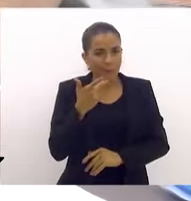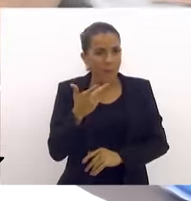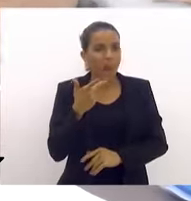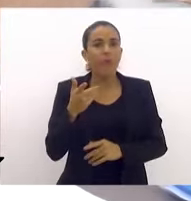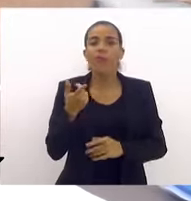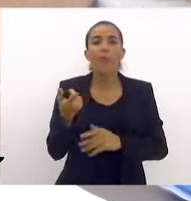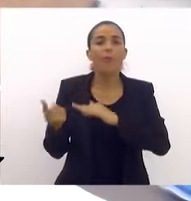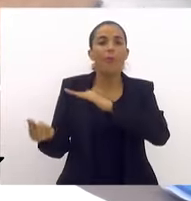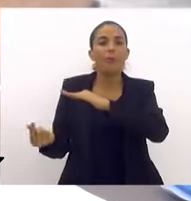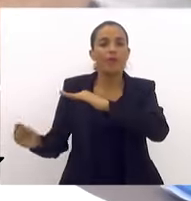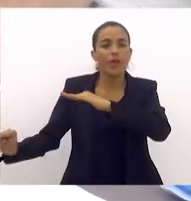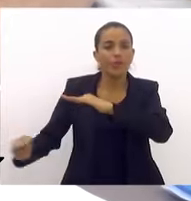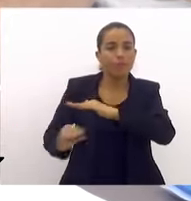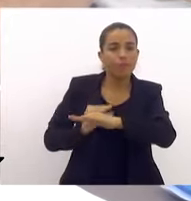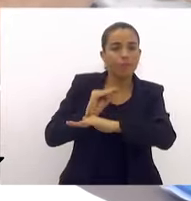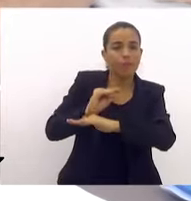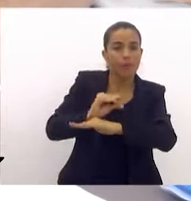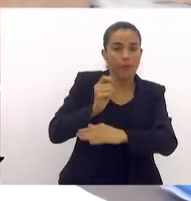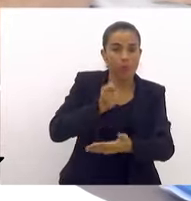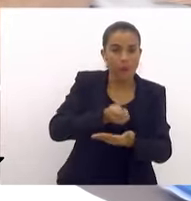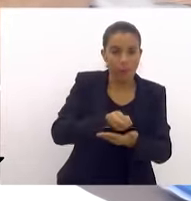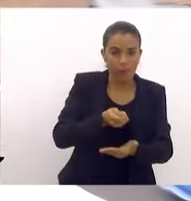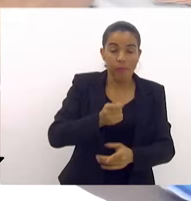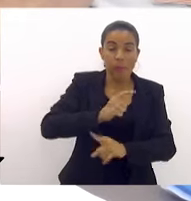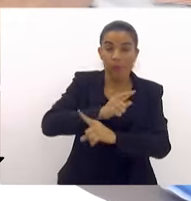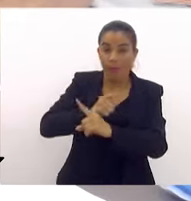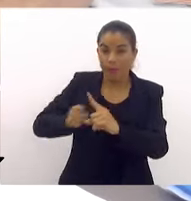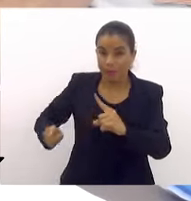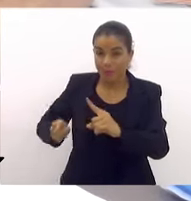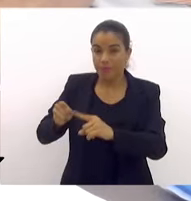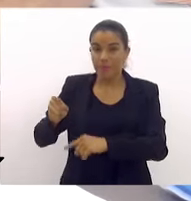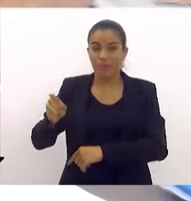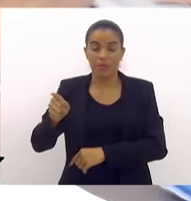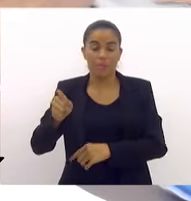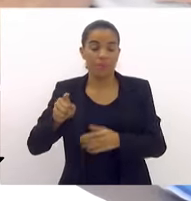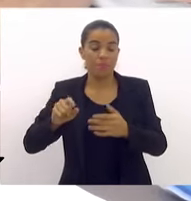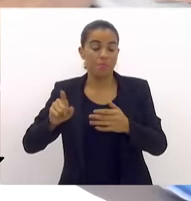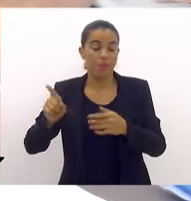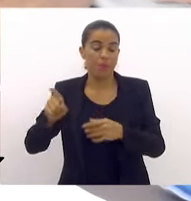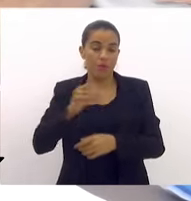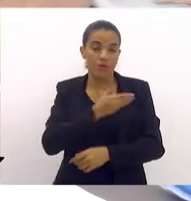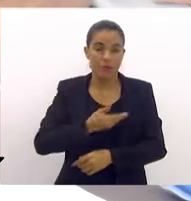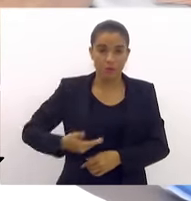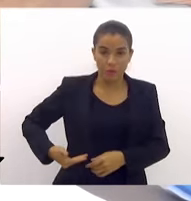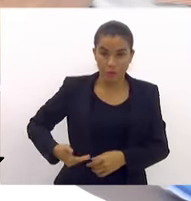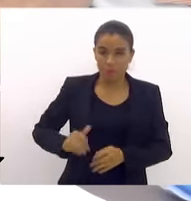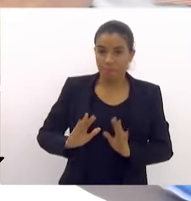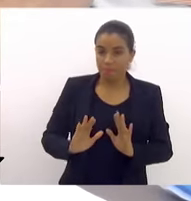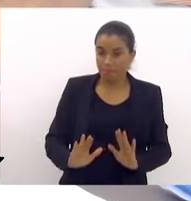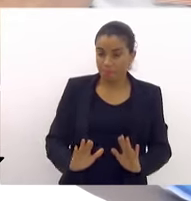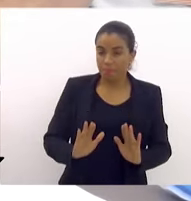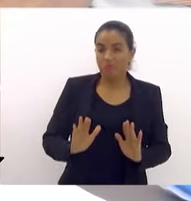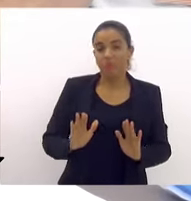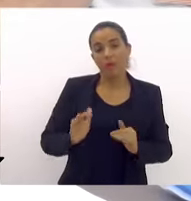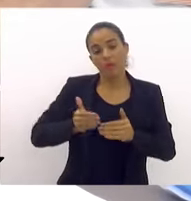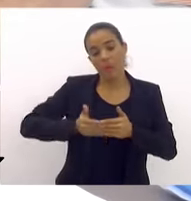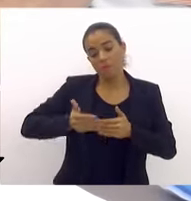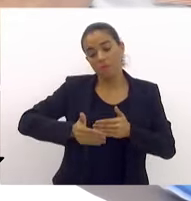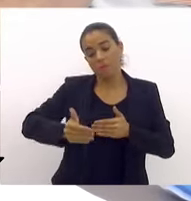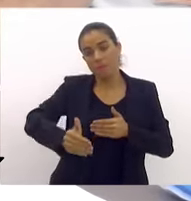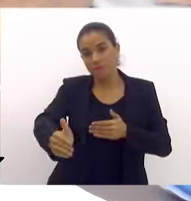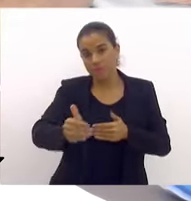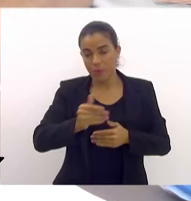custeio. Bom, foi vetada pelo governador. O veto não foi apreciado, mas será apreciado,